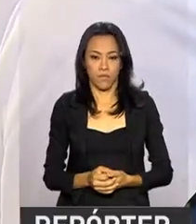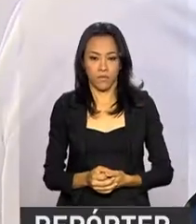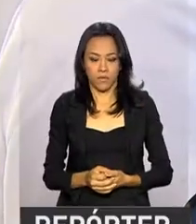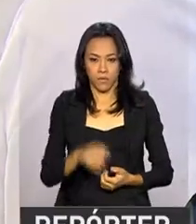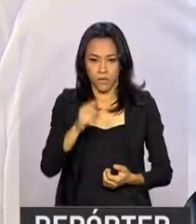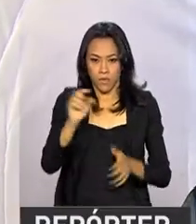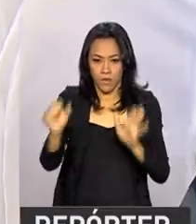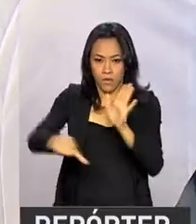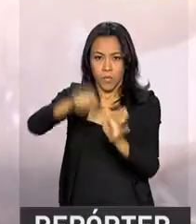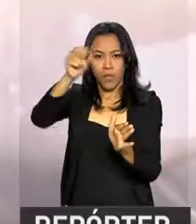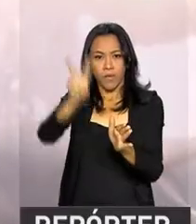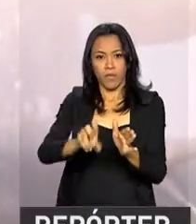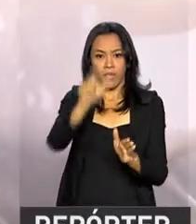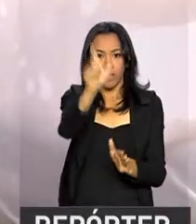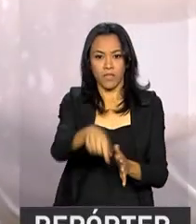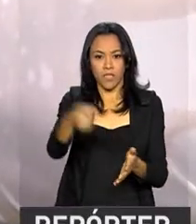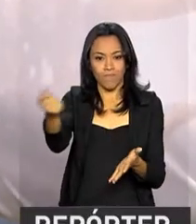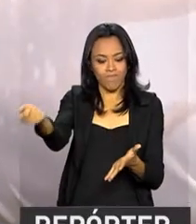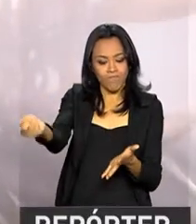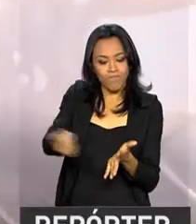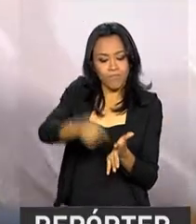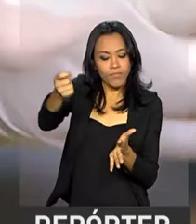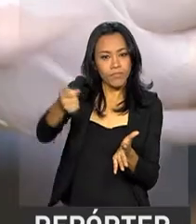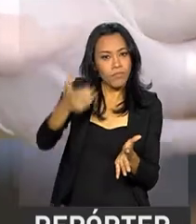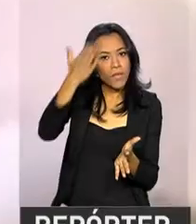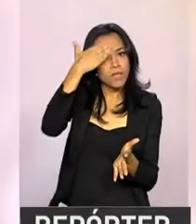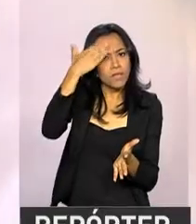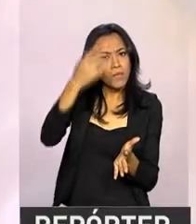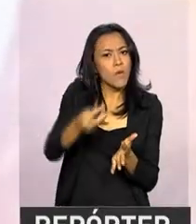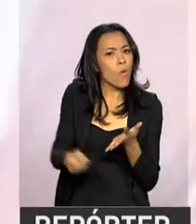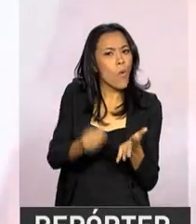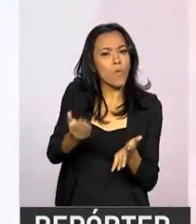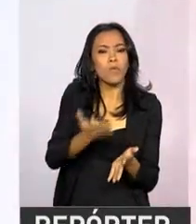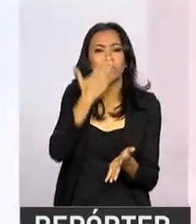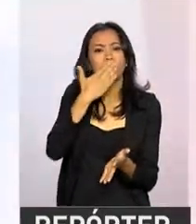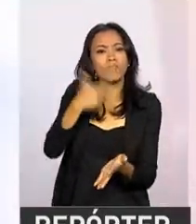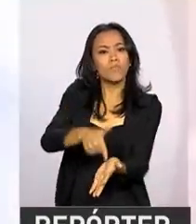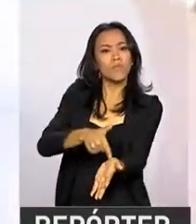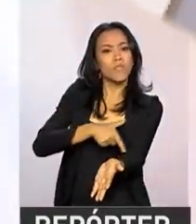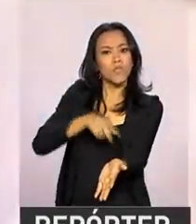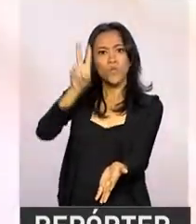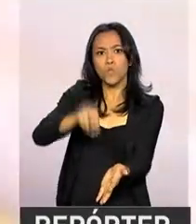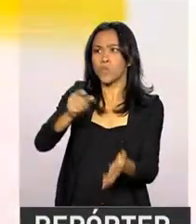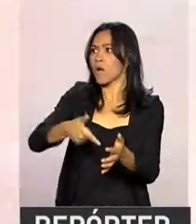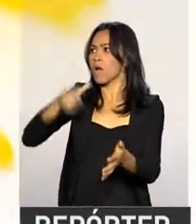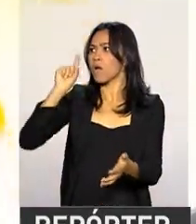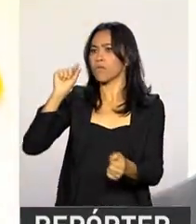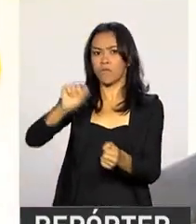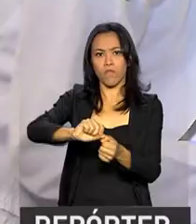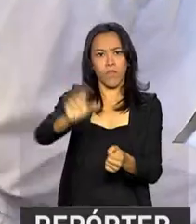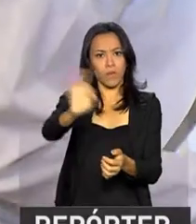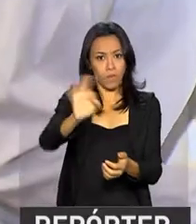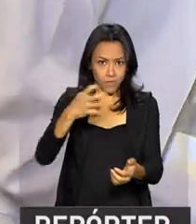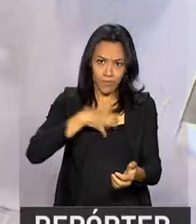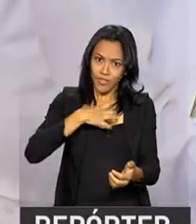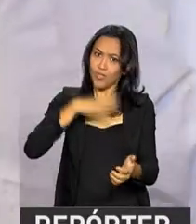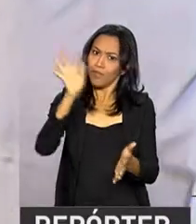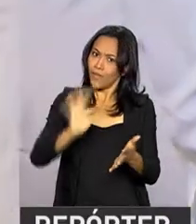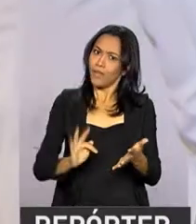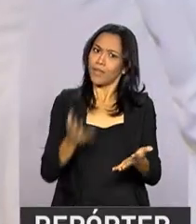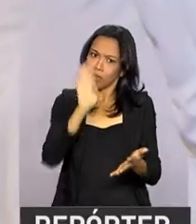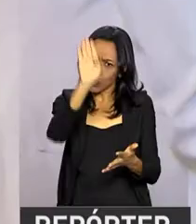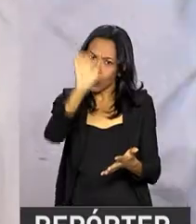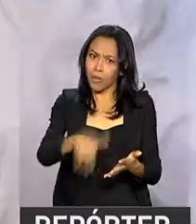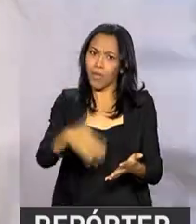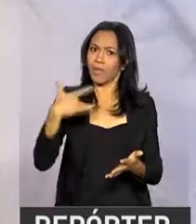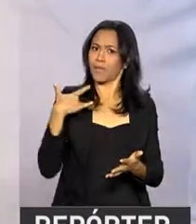Pela primeira vez, Alex furou o dedo para medir a glicemia. Ele conta que nunca tinha feito o exame e que ficou feliz em saber que está tudo